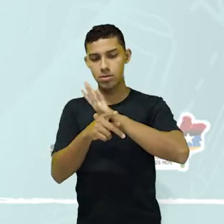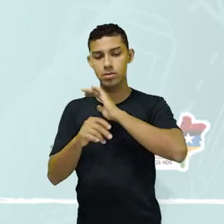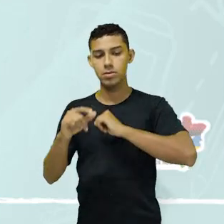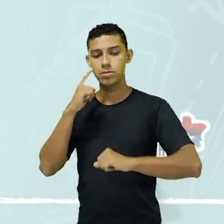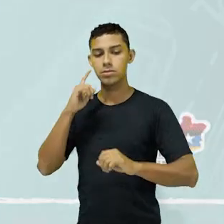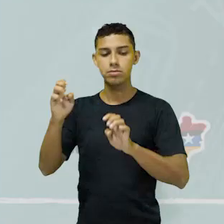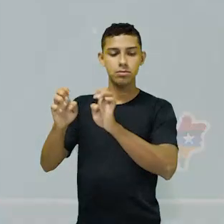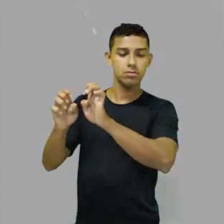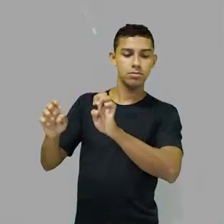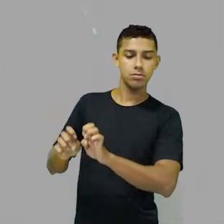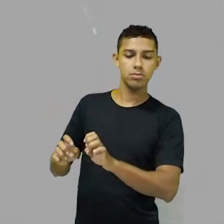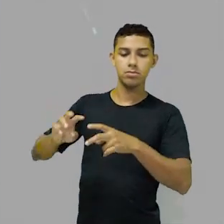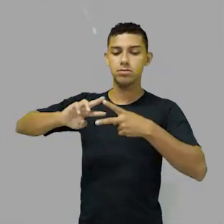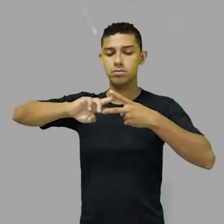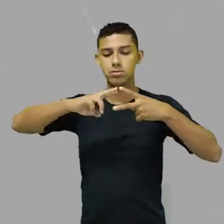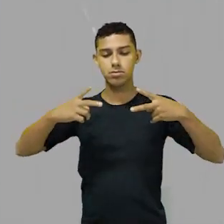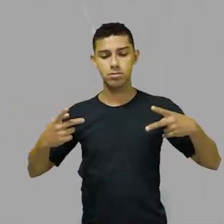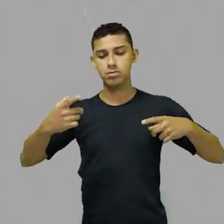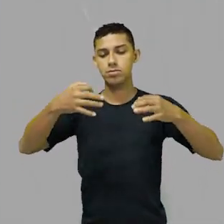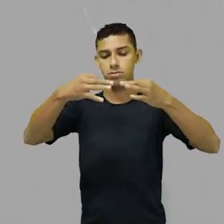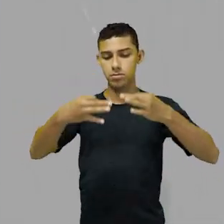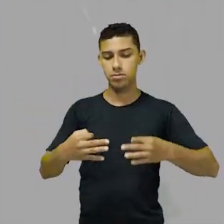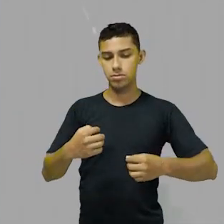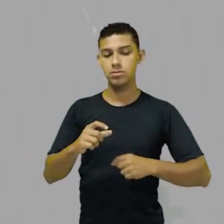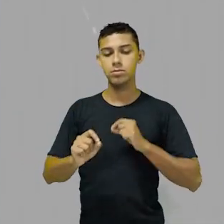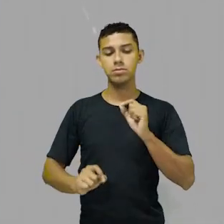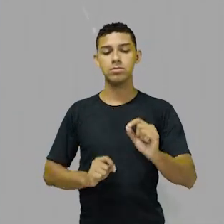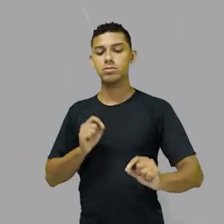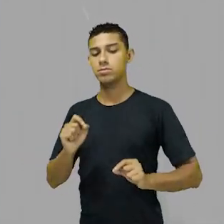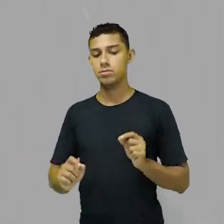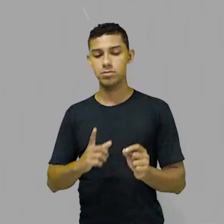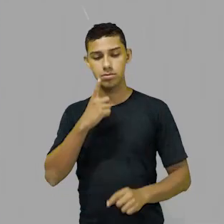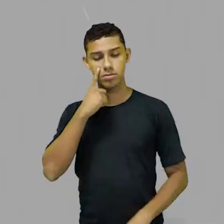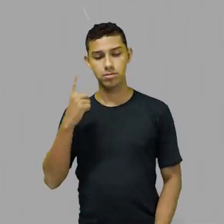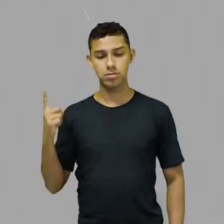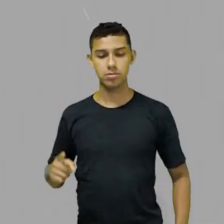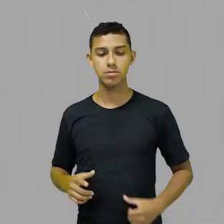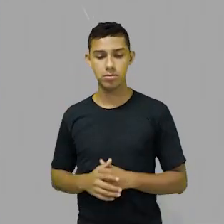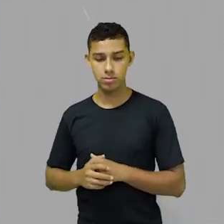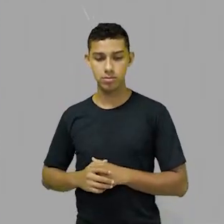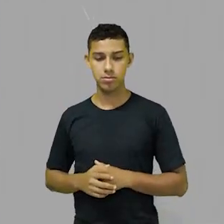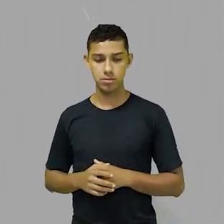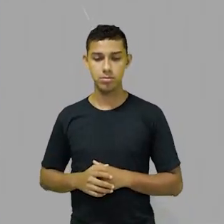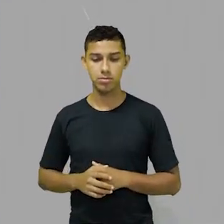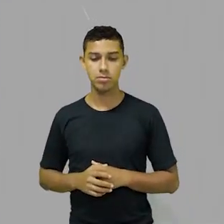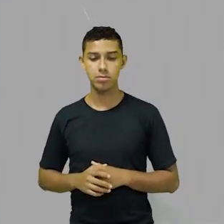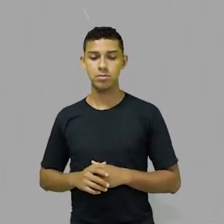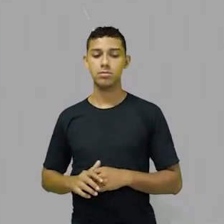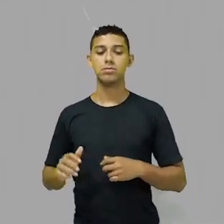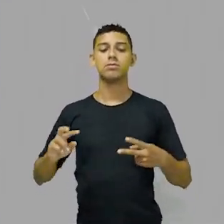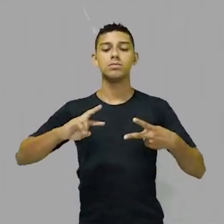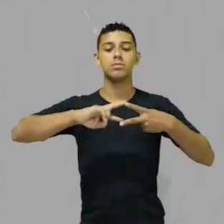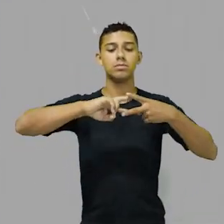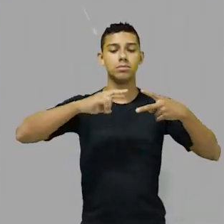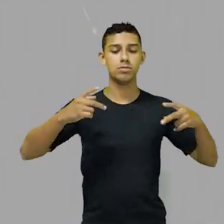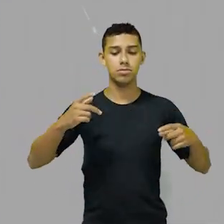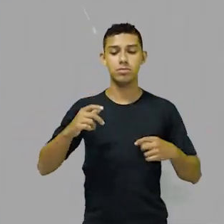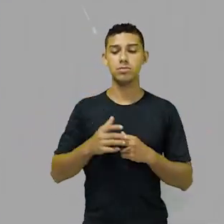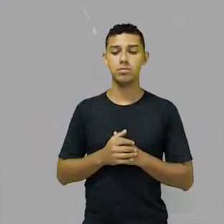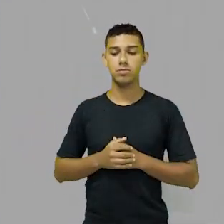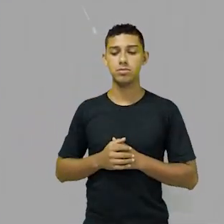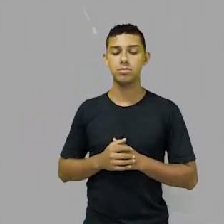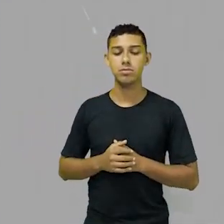do DNA, é correto afirmar que no ácido nucleico sintético, né, letra